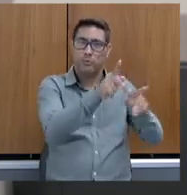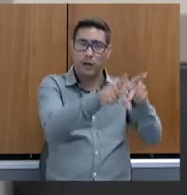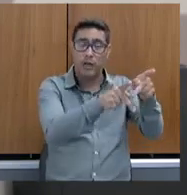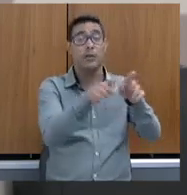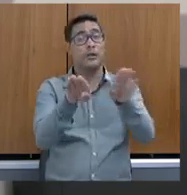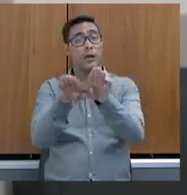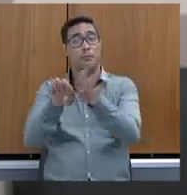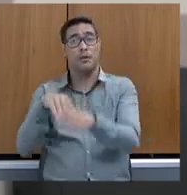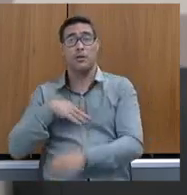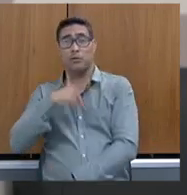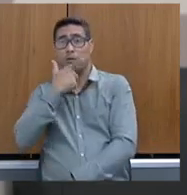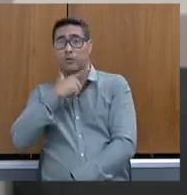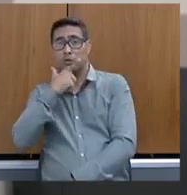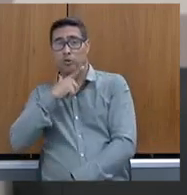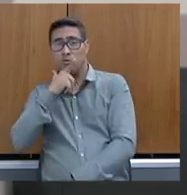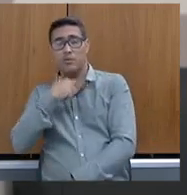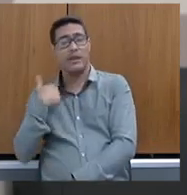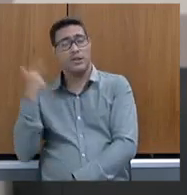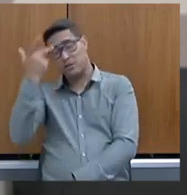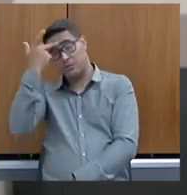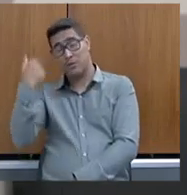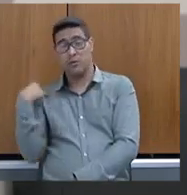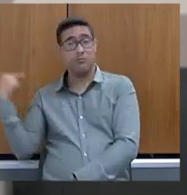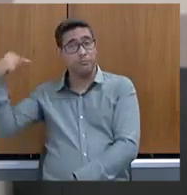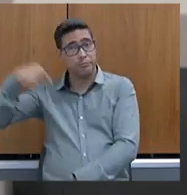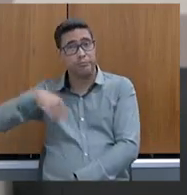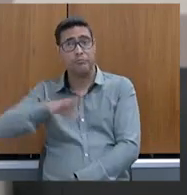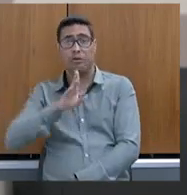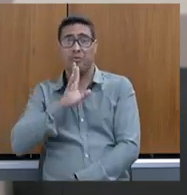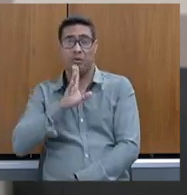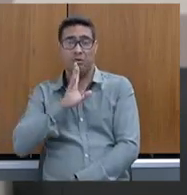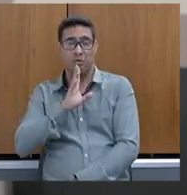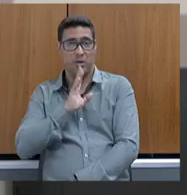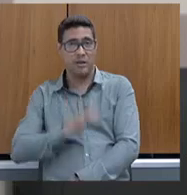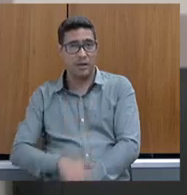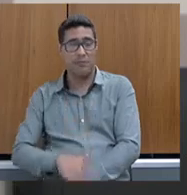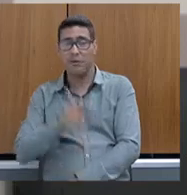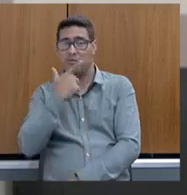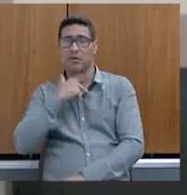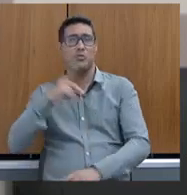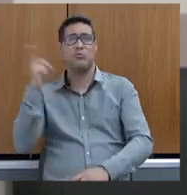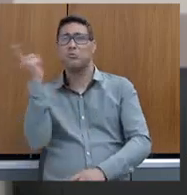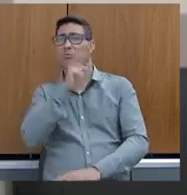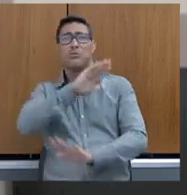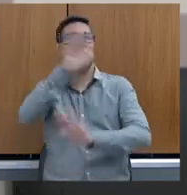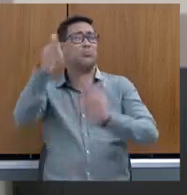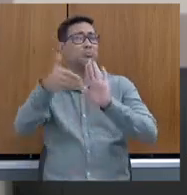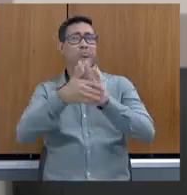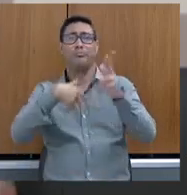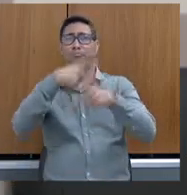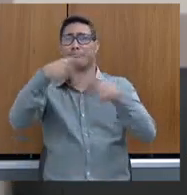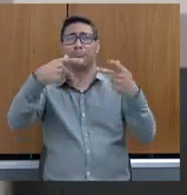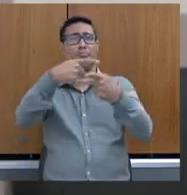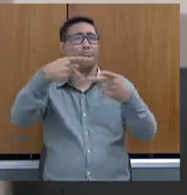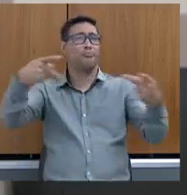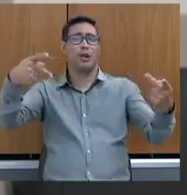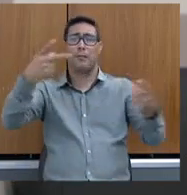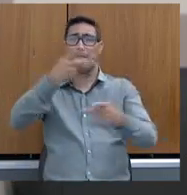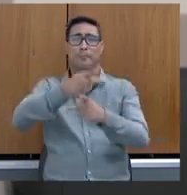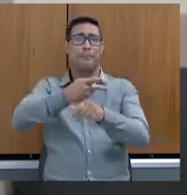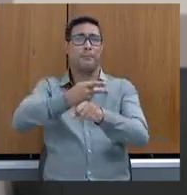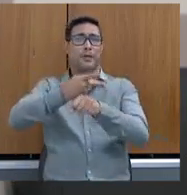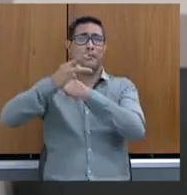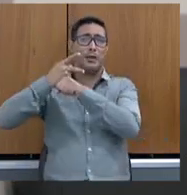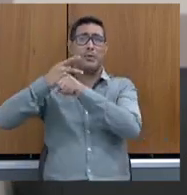é o maior fator de internacionalização de Minas Gerais porque o queijo ganhou todos os prêmios no mundo a forma igual